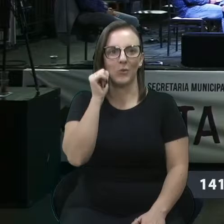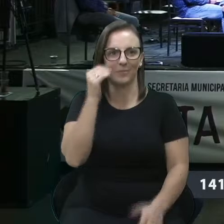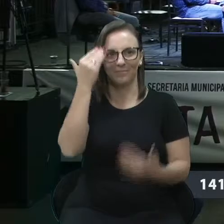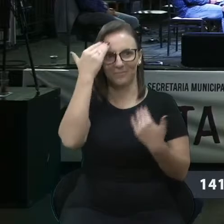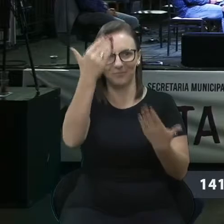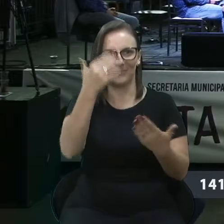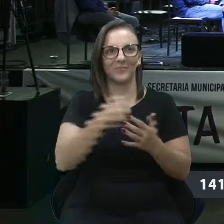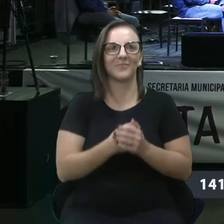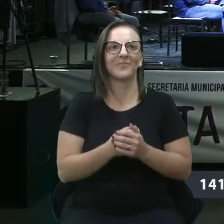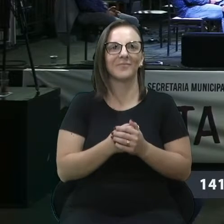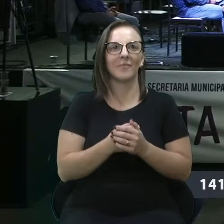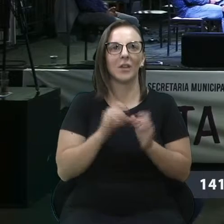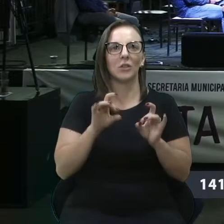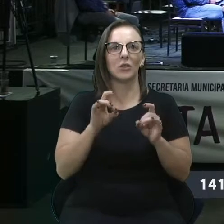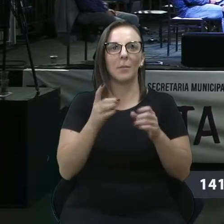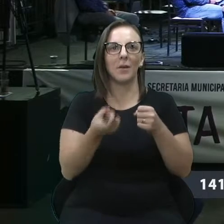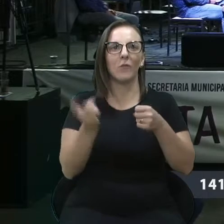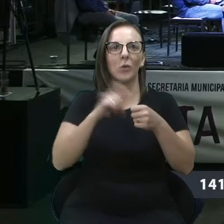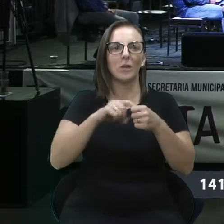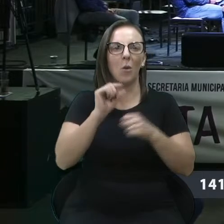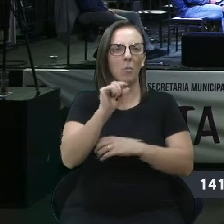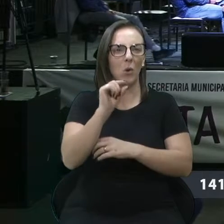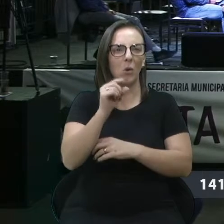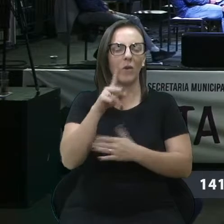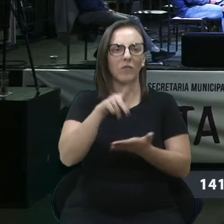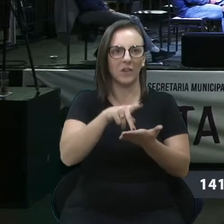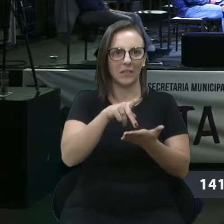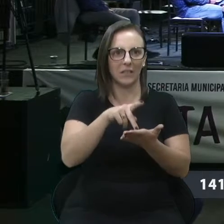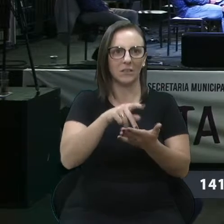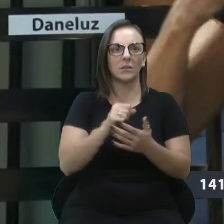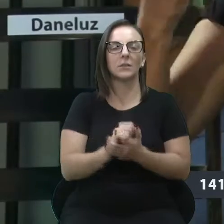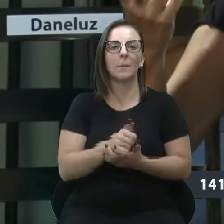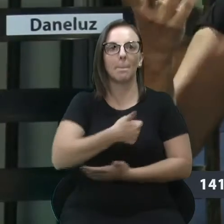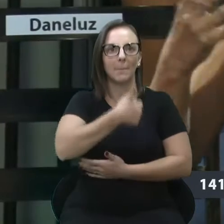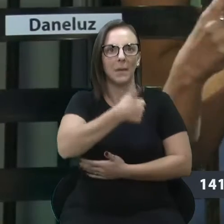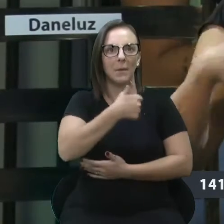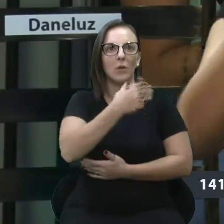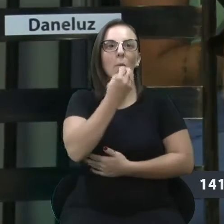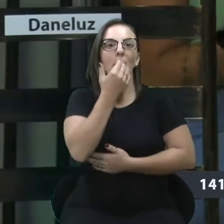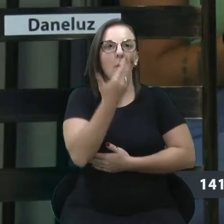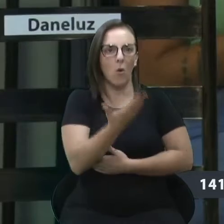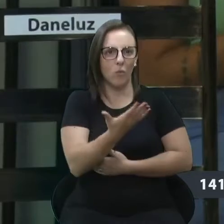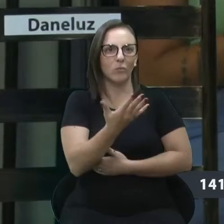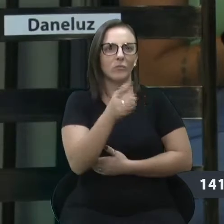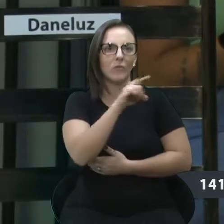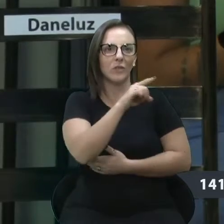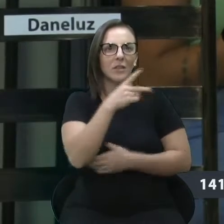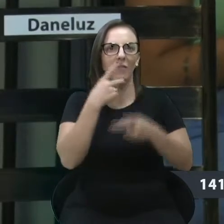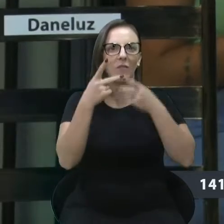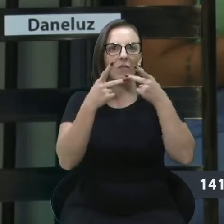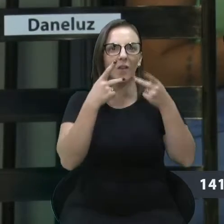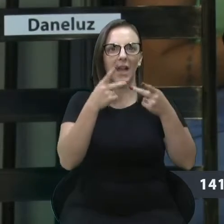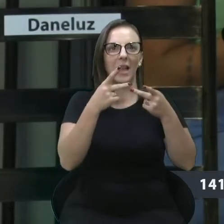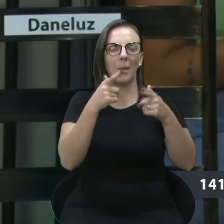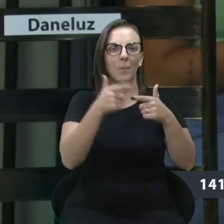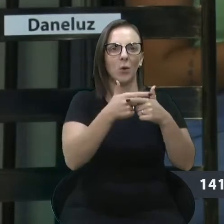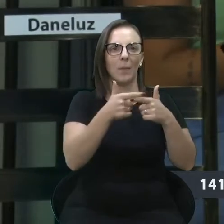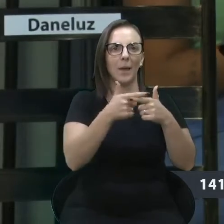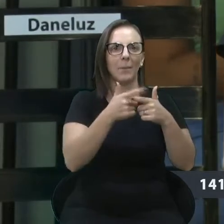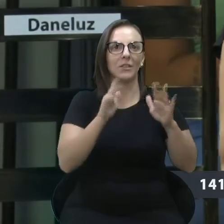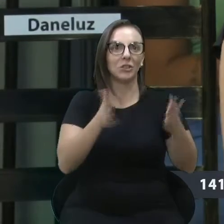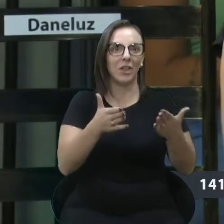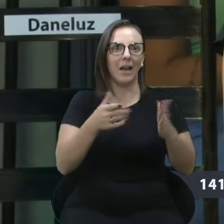reestabelecer um pouquinho algumas verdades aí das questões que foram trazidas antes. Primeiro, que bom que o senhor traz um problema que a gente já tinha a solução, que bom que a gente